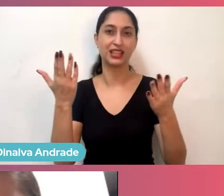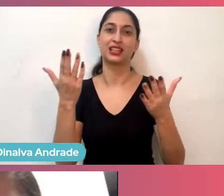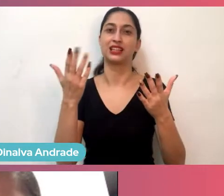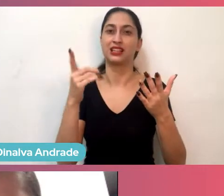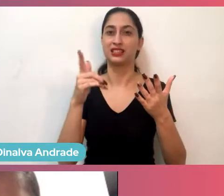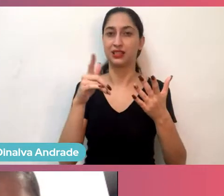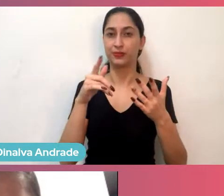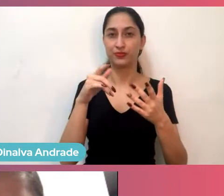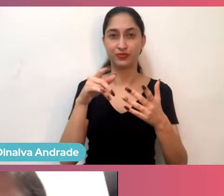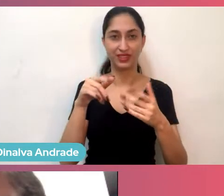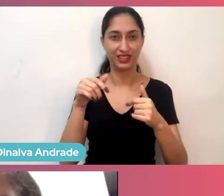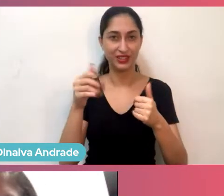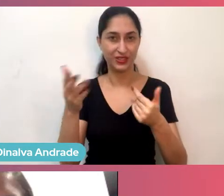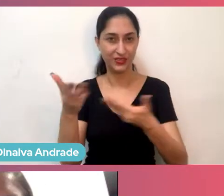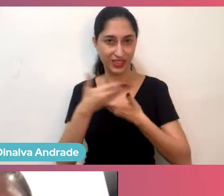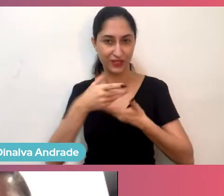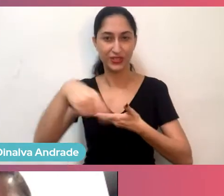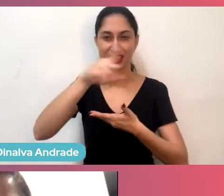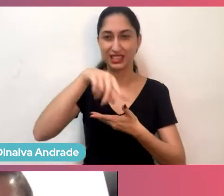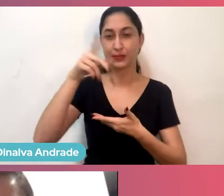Pernambuco, não, mas quem estiver de São Paulo pode olhar.